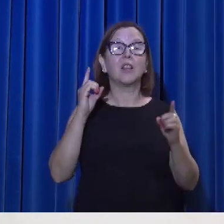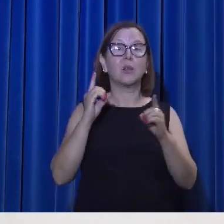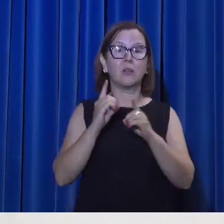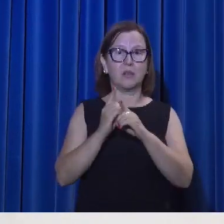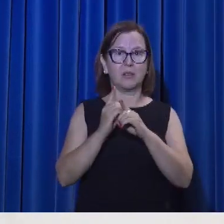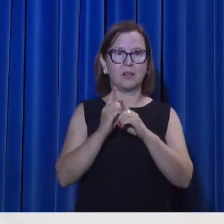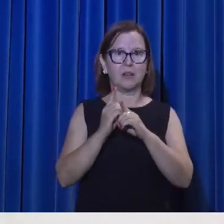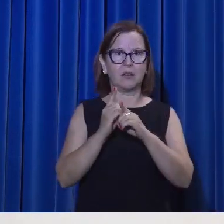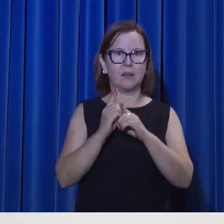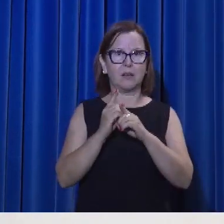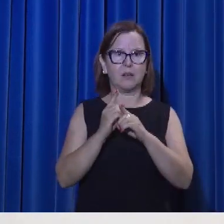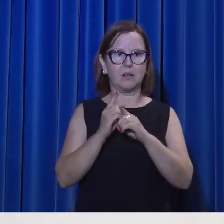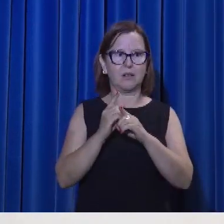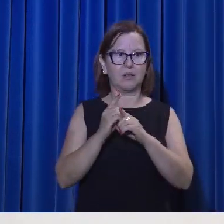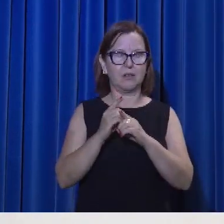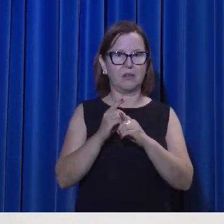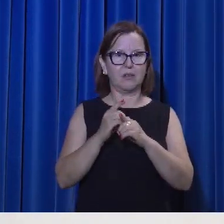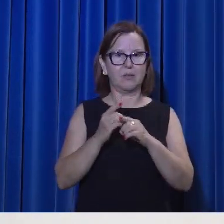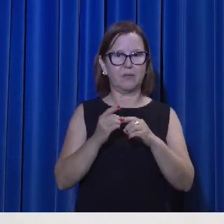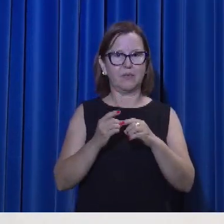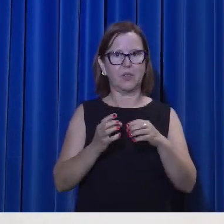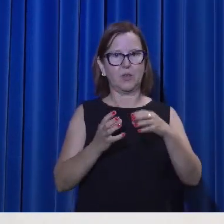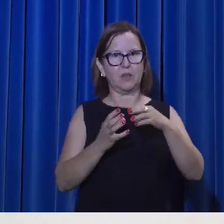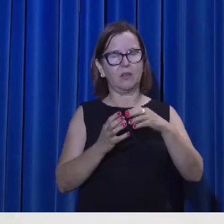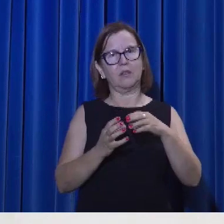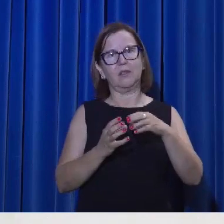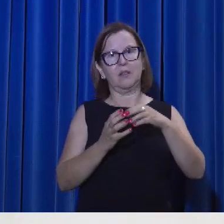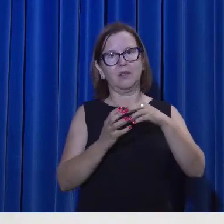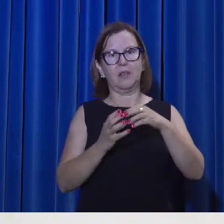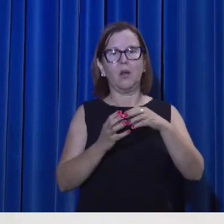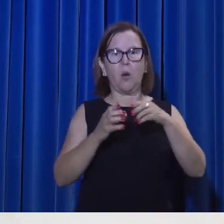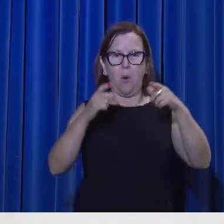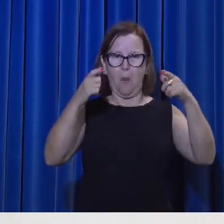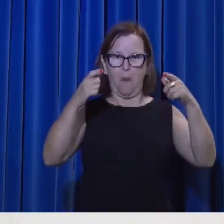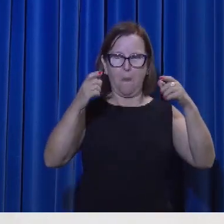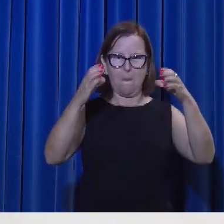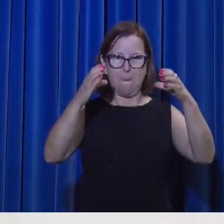de chocolate com uma cereja em cima.